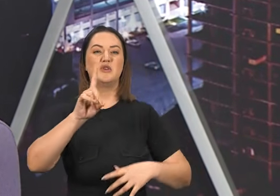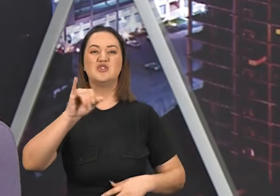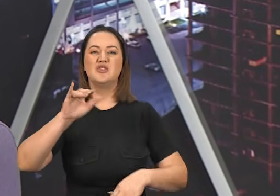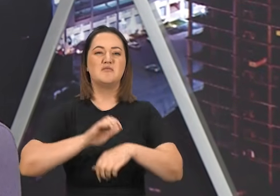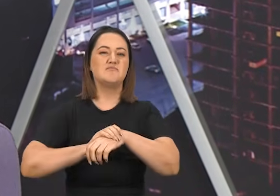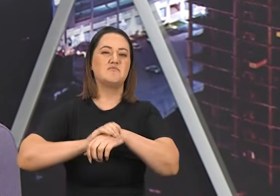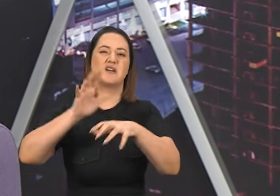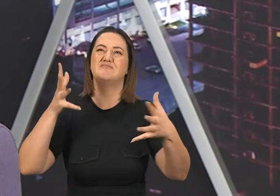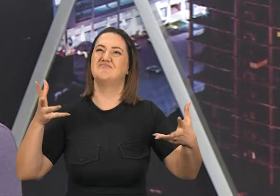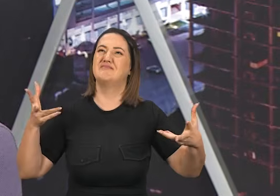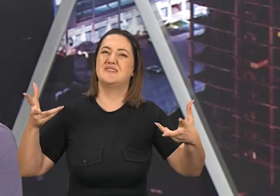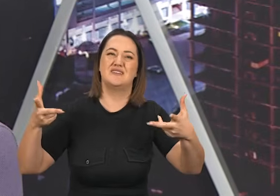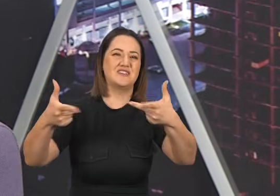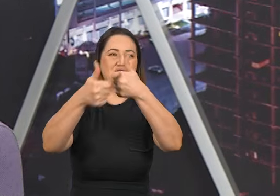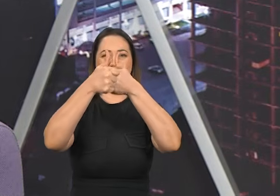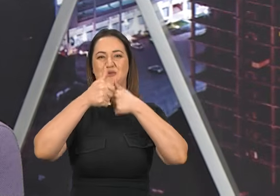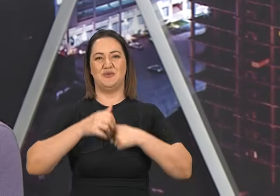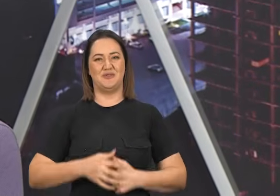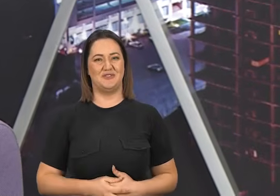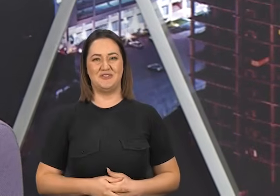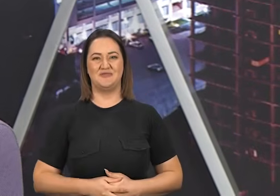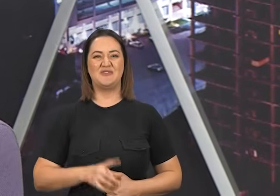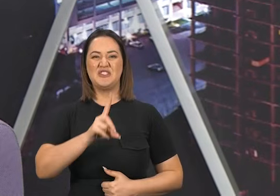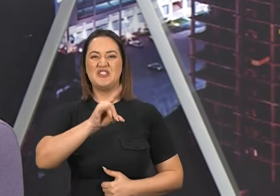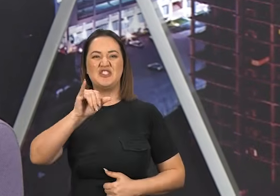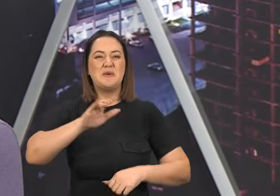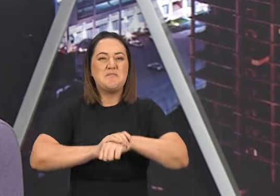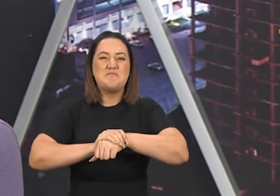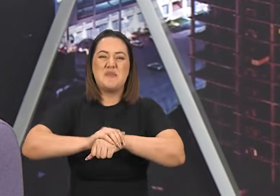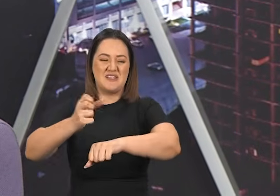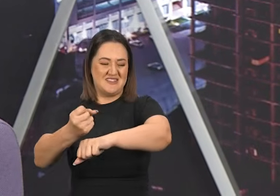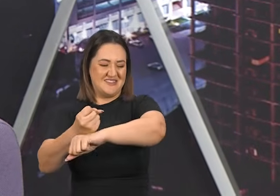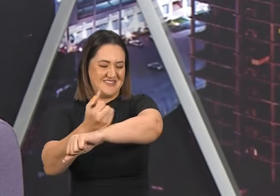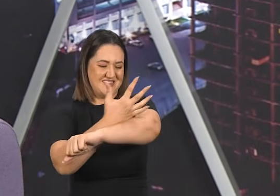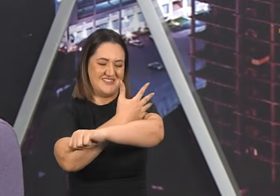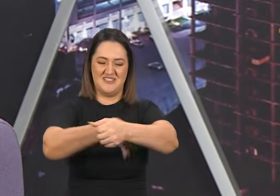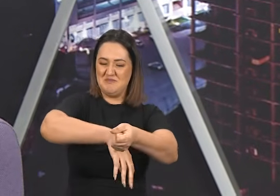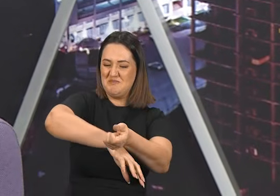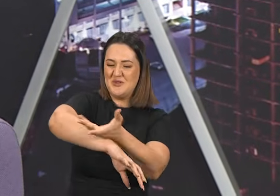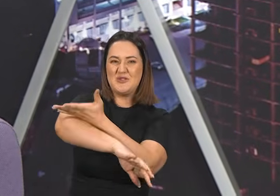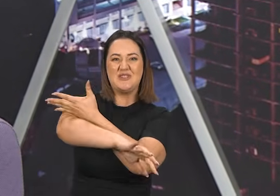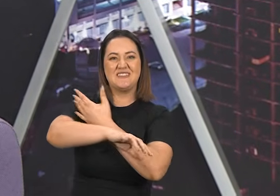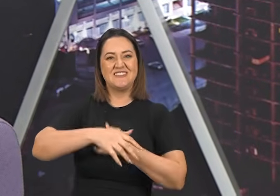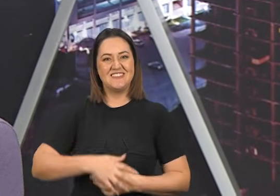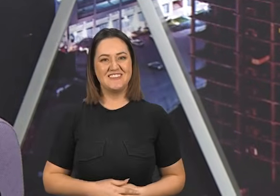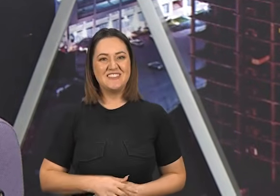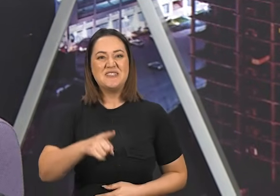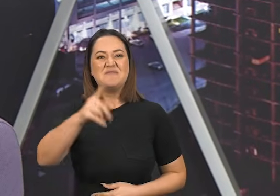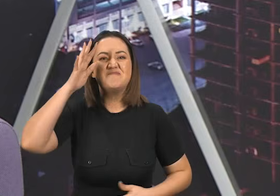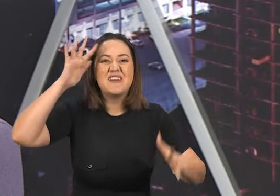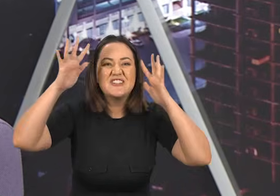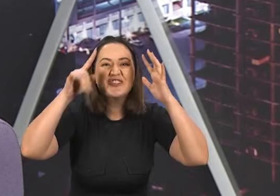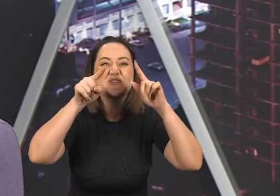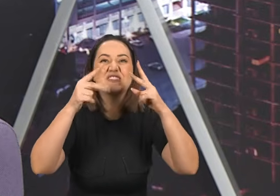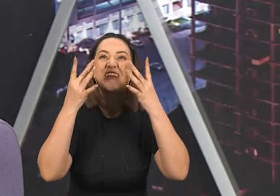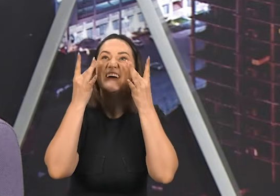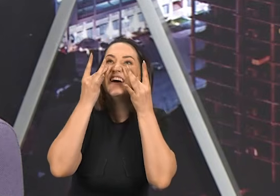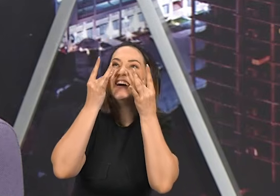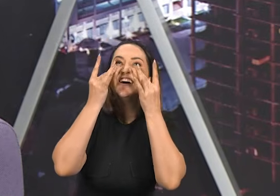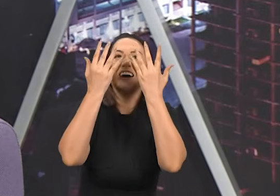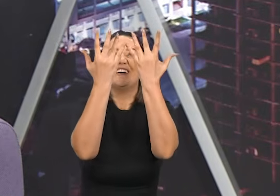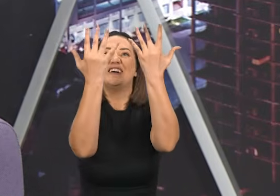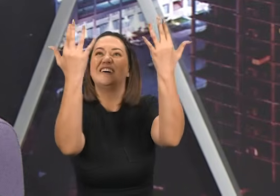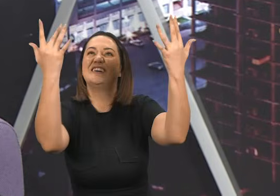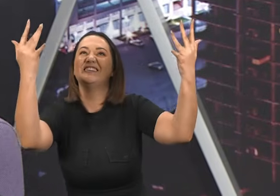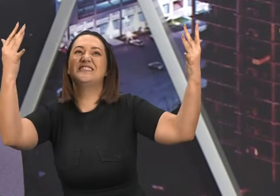ser o dia mais extraordinário da história, vai ser o dia mais emocionante da história. Imagina você, milhões e milhões de